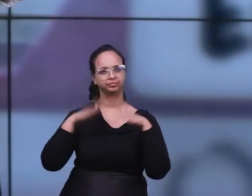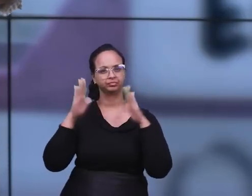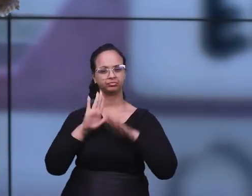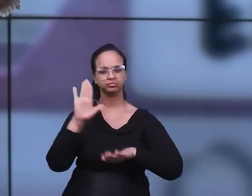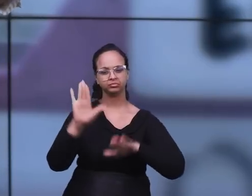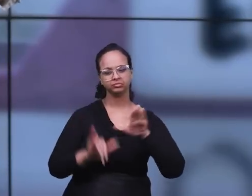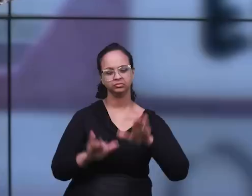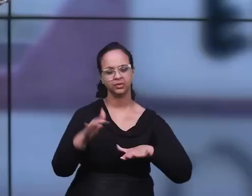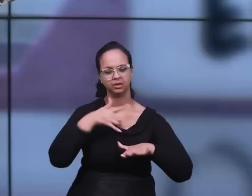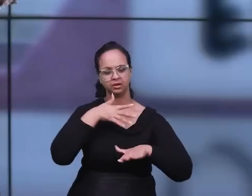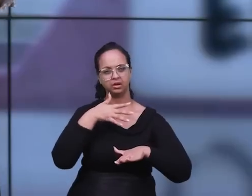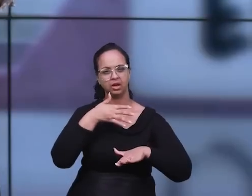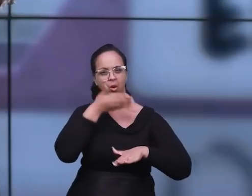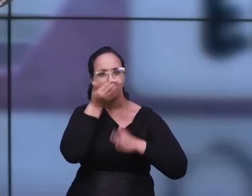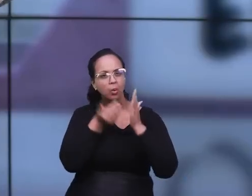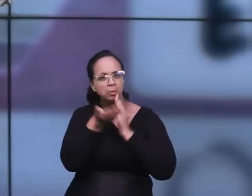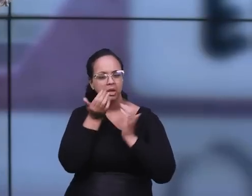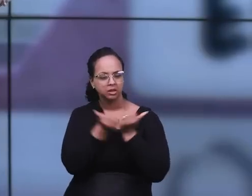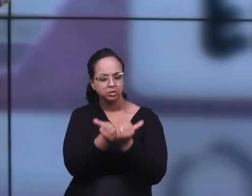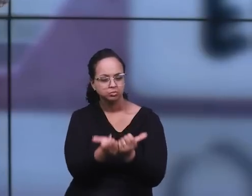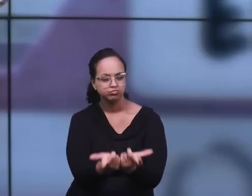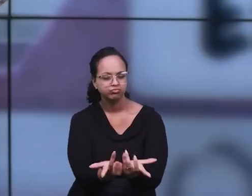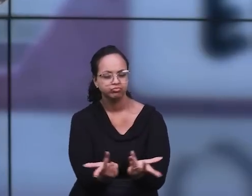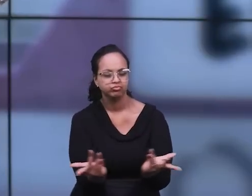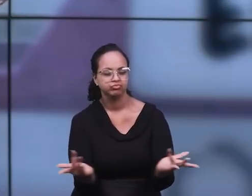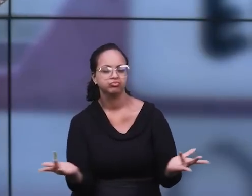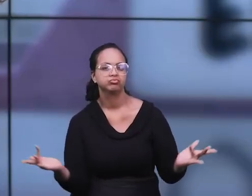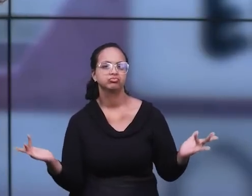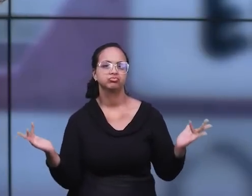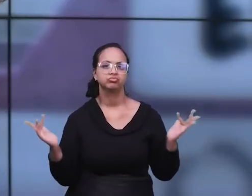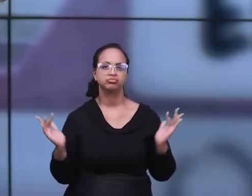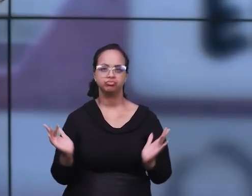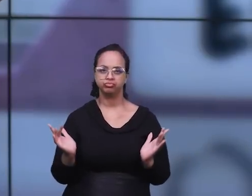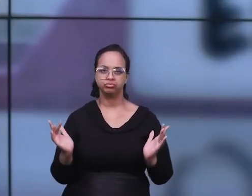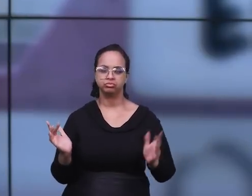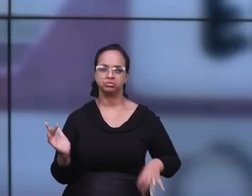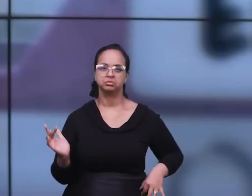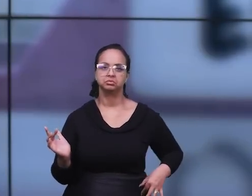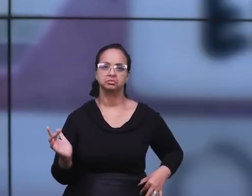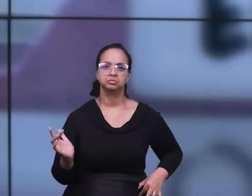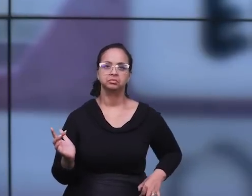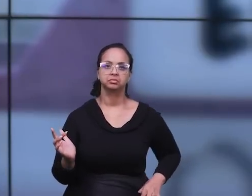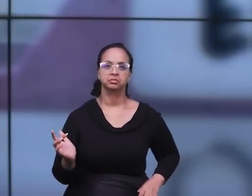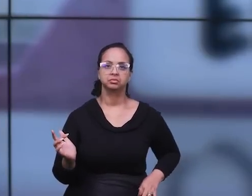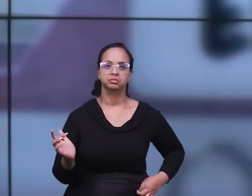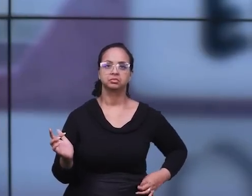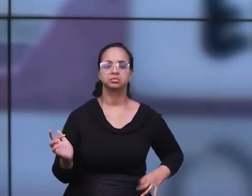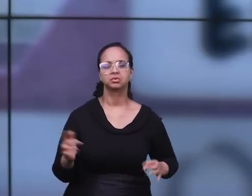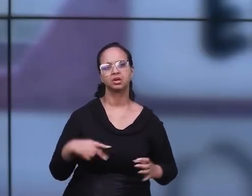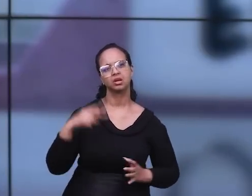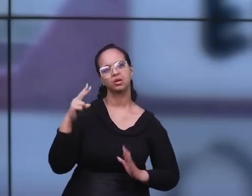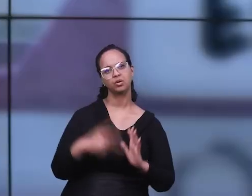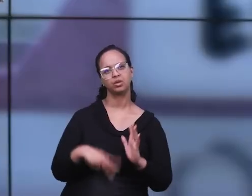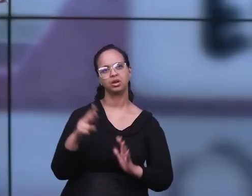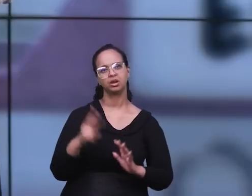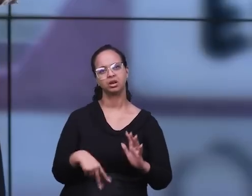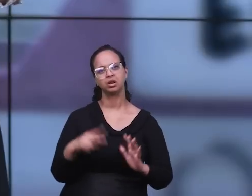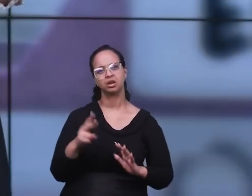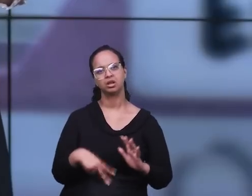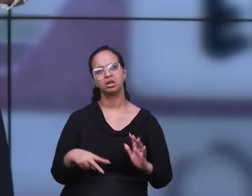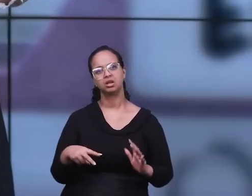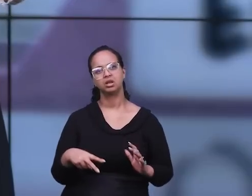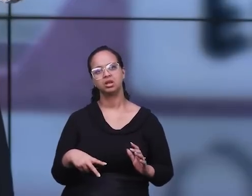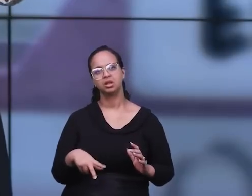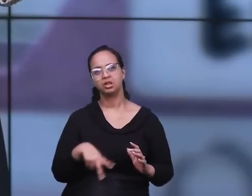banquete para as mulheres da casa real do rei Assuero. Irmãos, ao ler esse trecho para as nossas